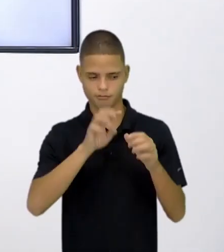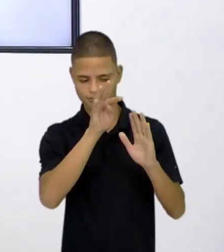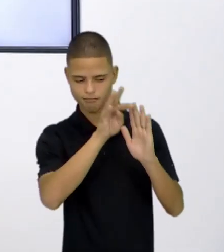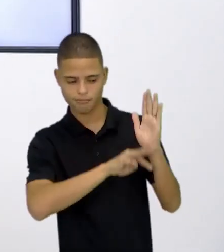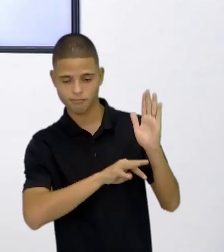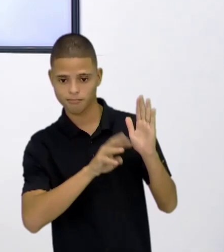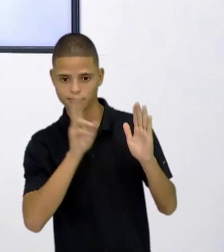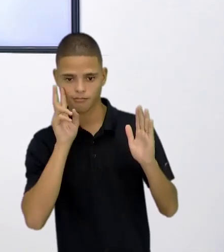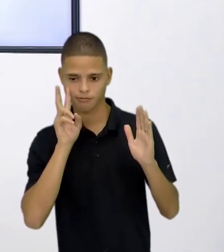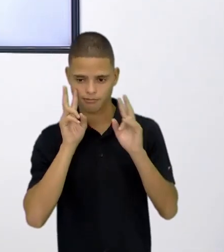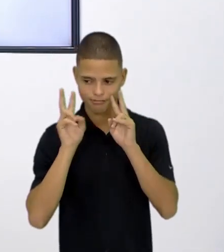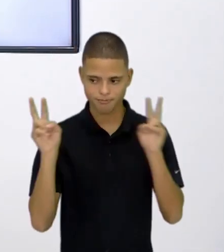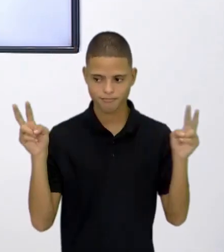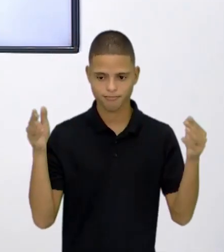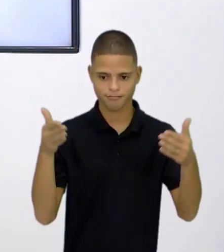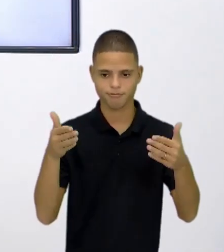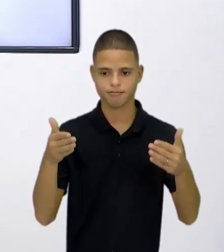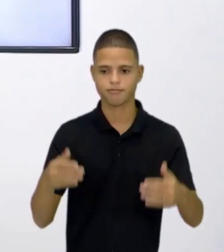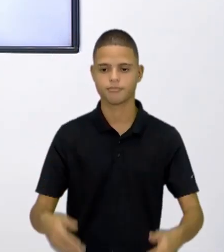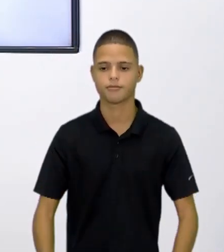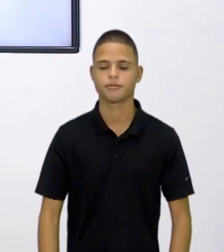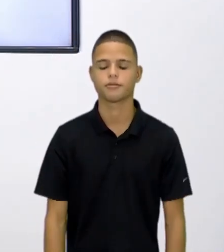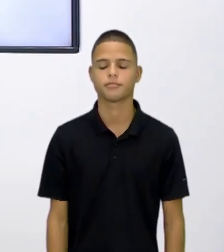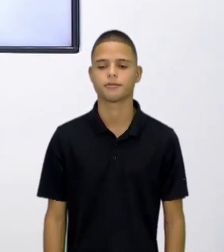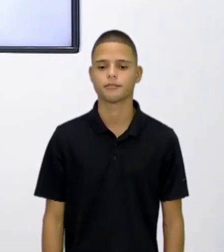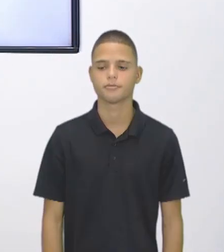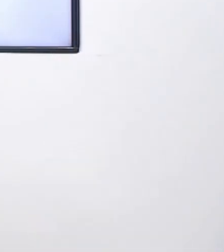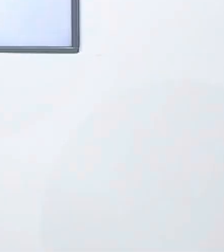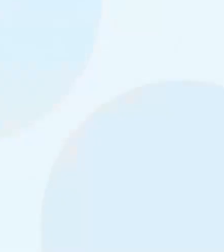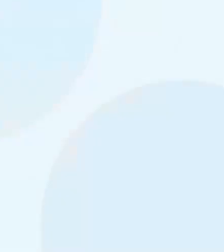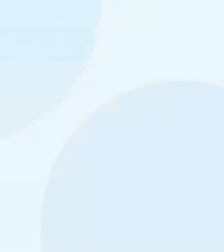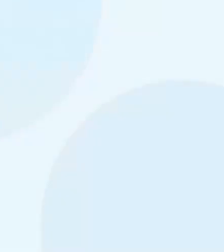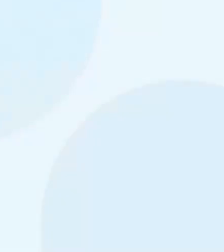aí acesso. Então vamos lá, 1 minuto.